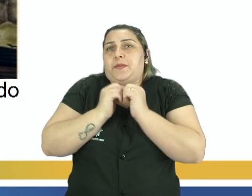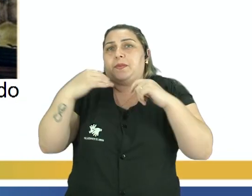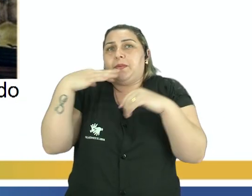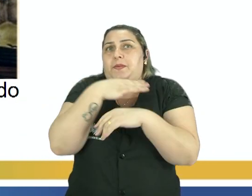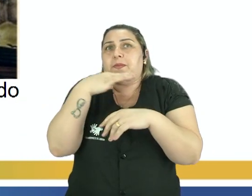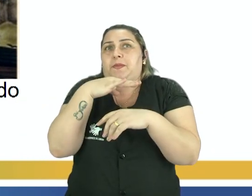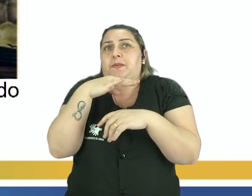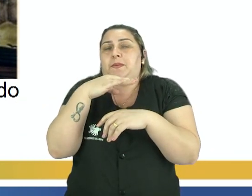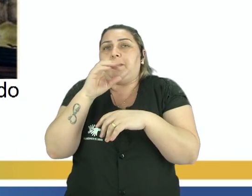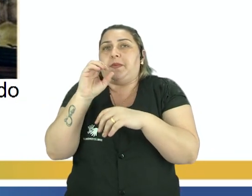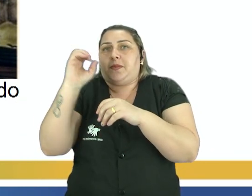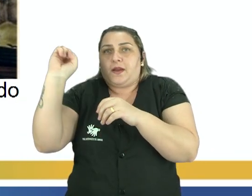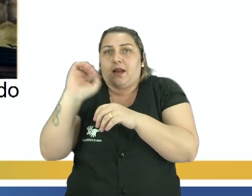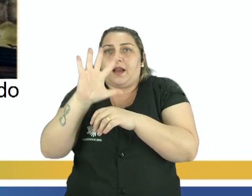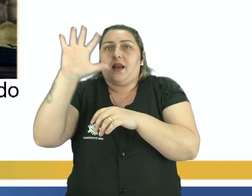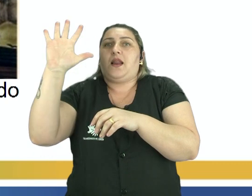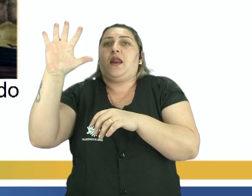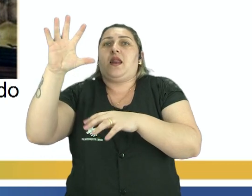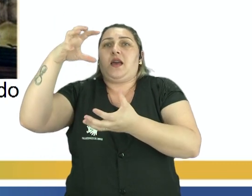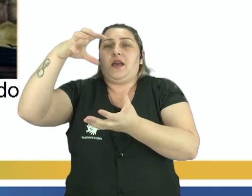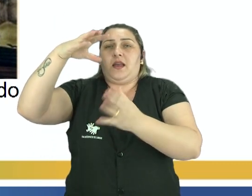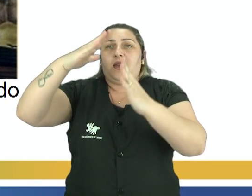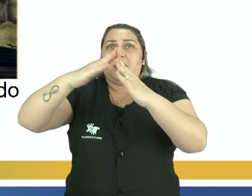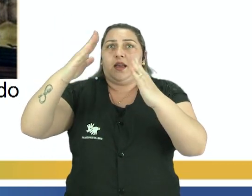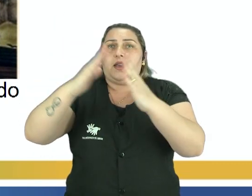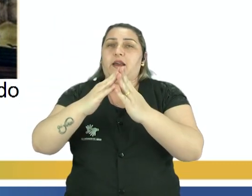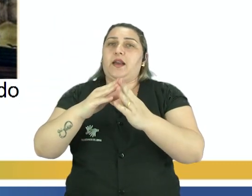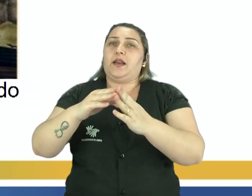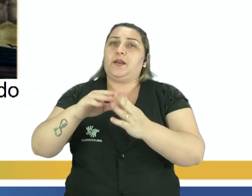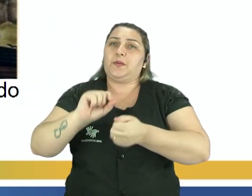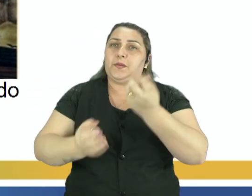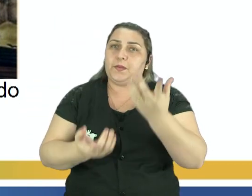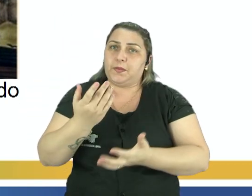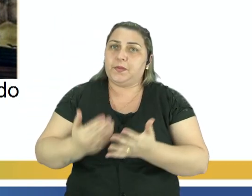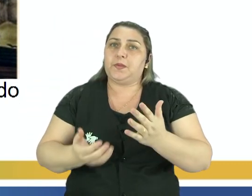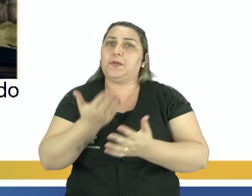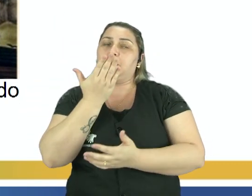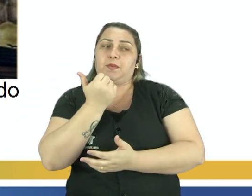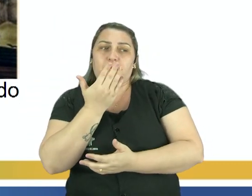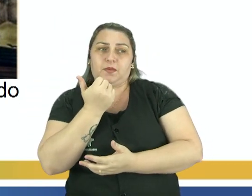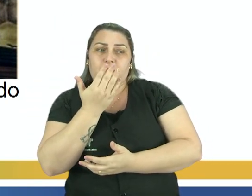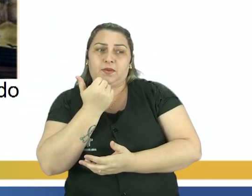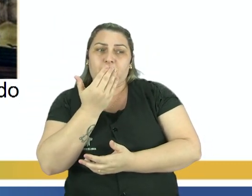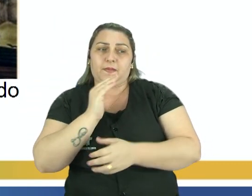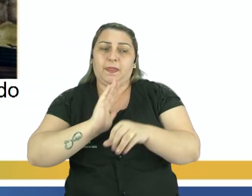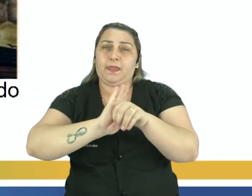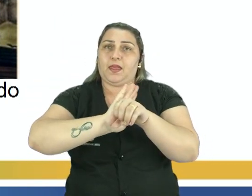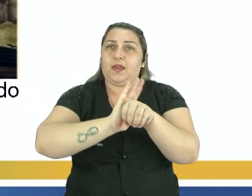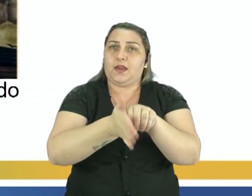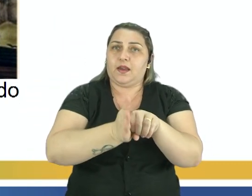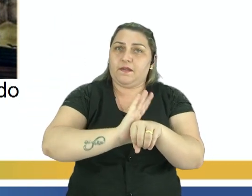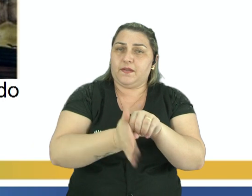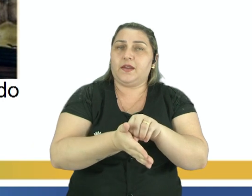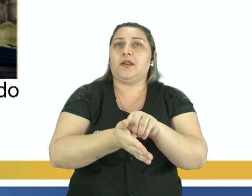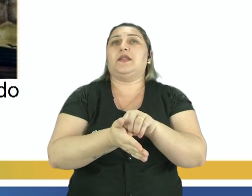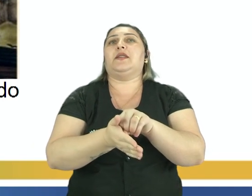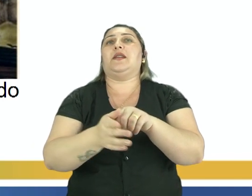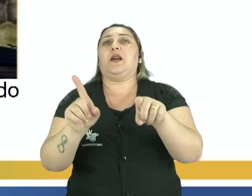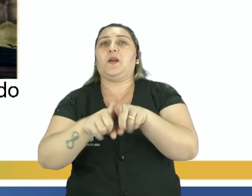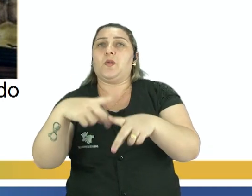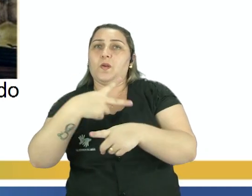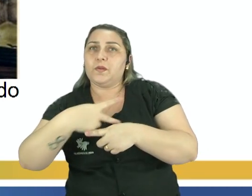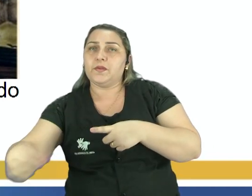as cavernas, cozinhar os alimentos, né? Fabricar instrumentos. Então, tudo isso através da